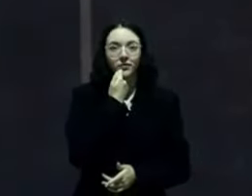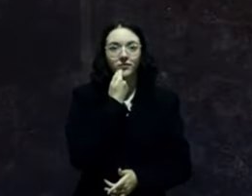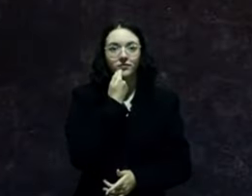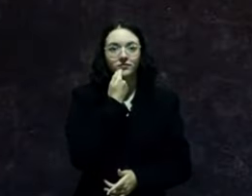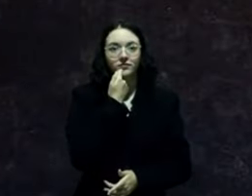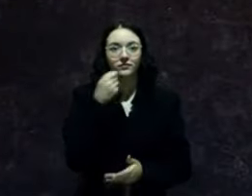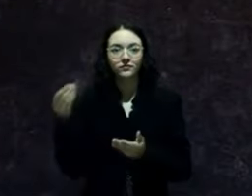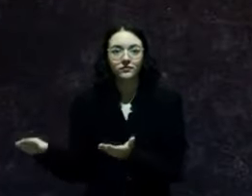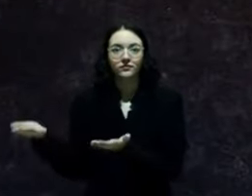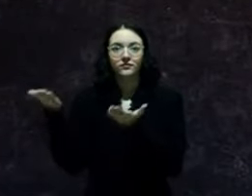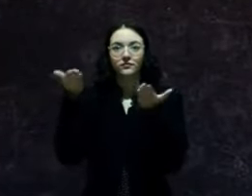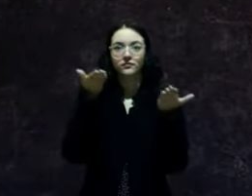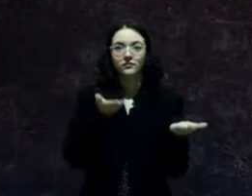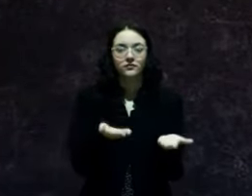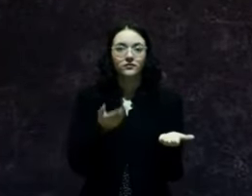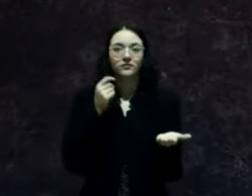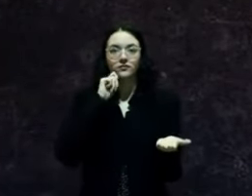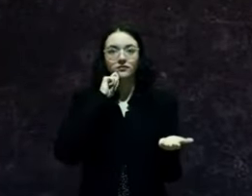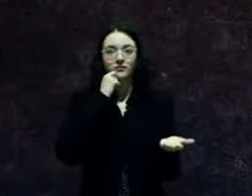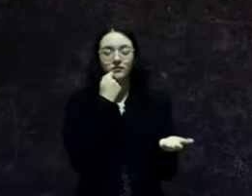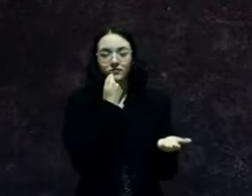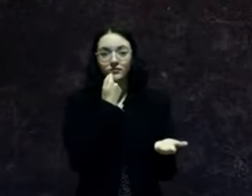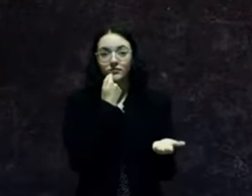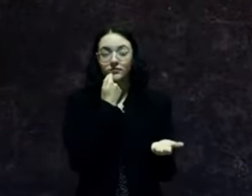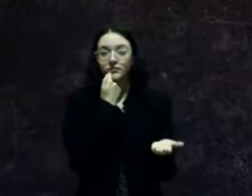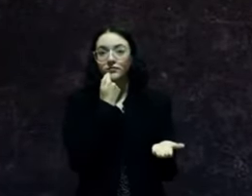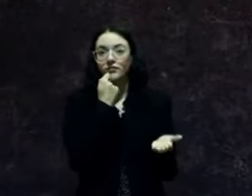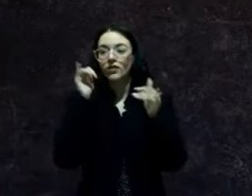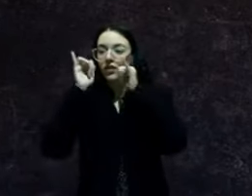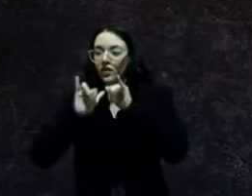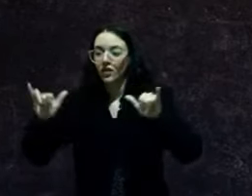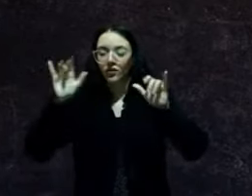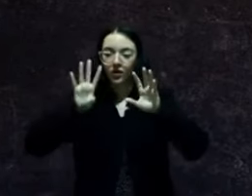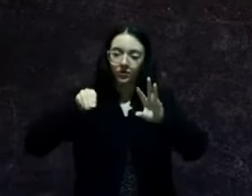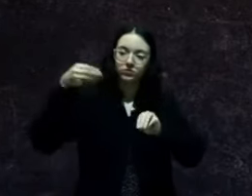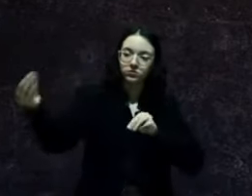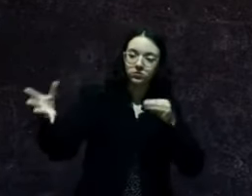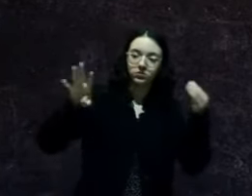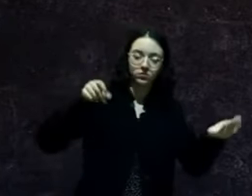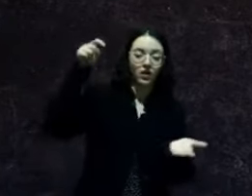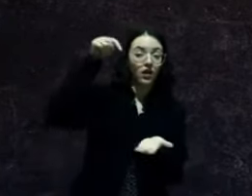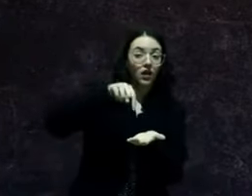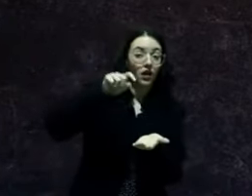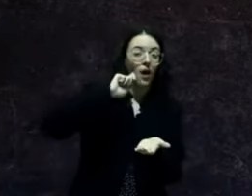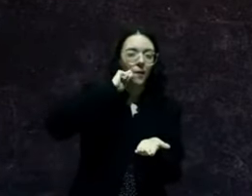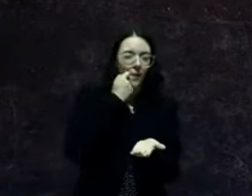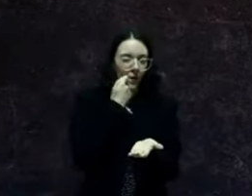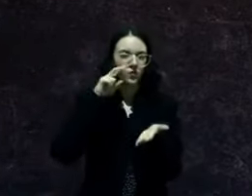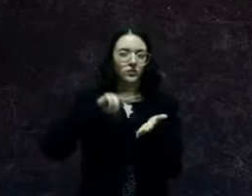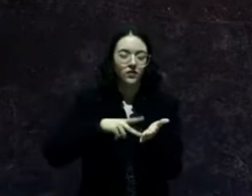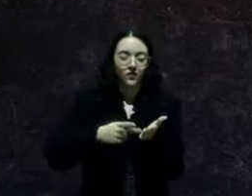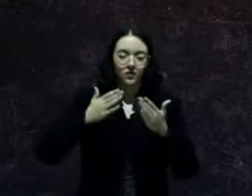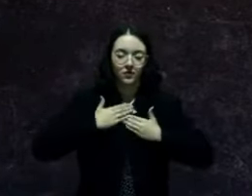tendo dado graças, partiu e deu, dizendo: isso é o meu corpo, que é dado por vocês.